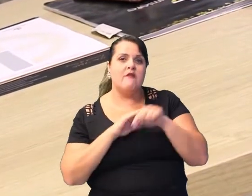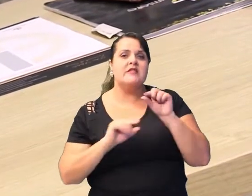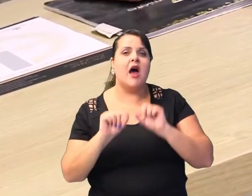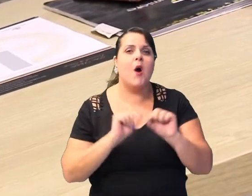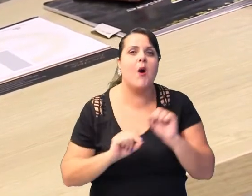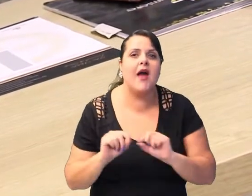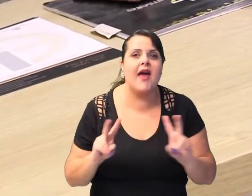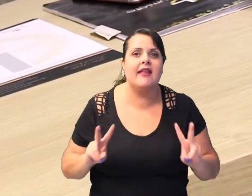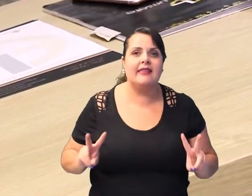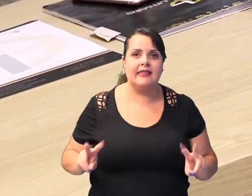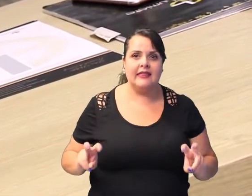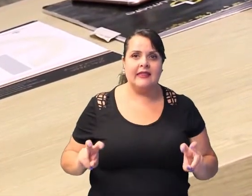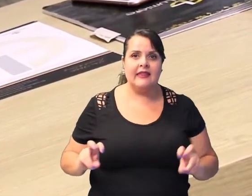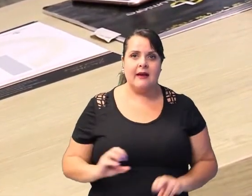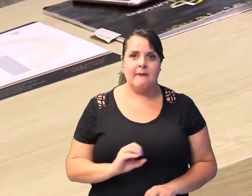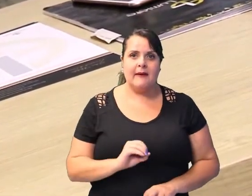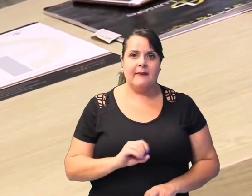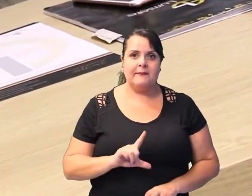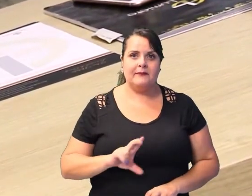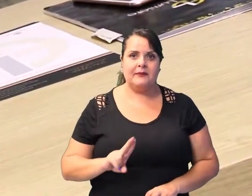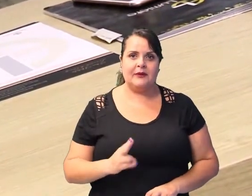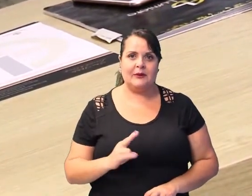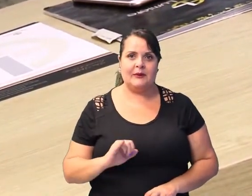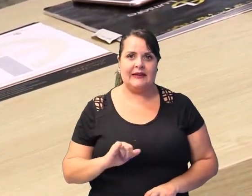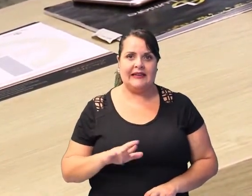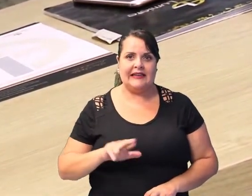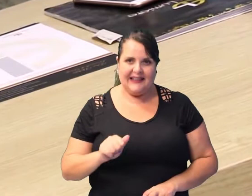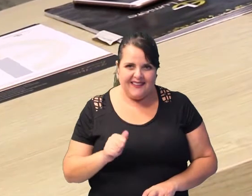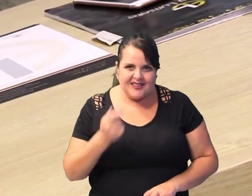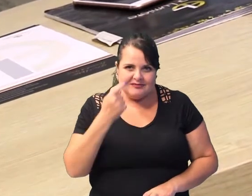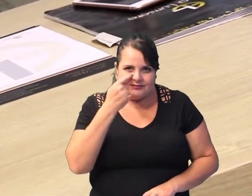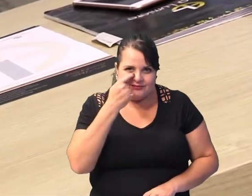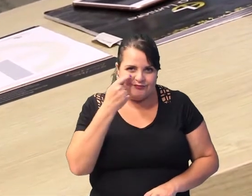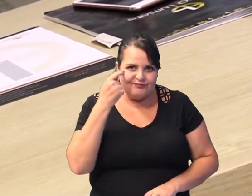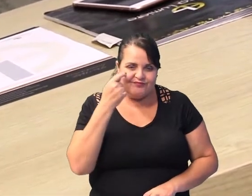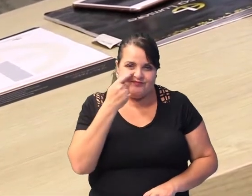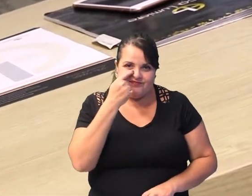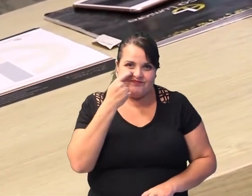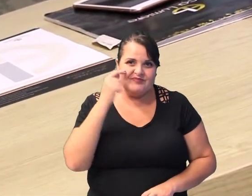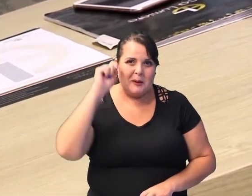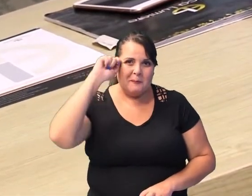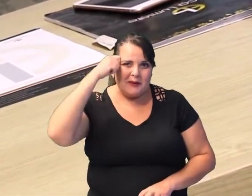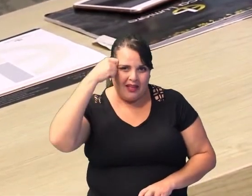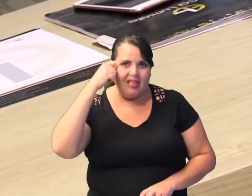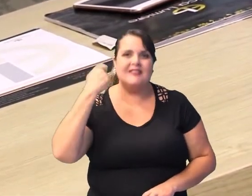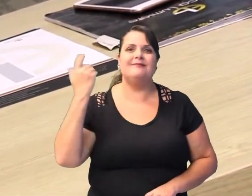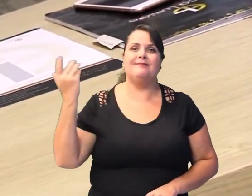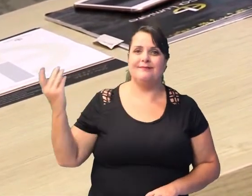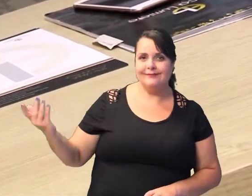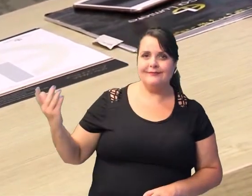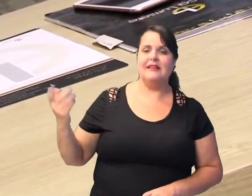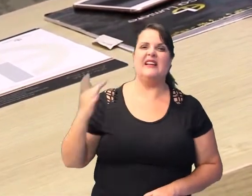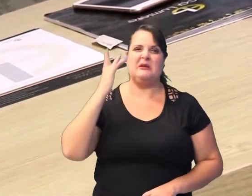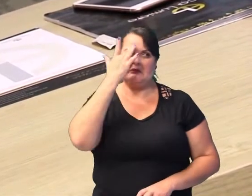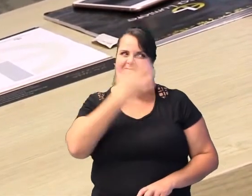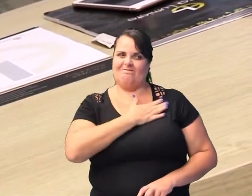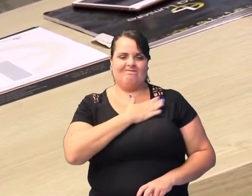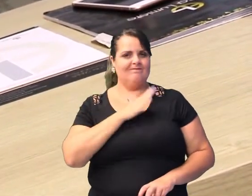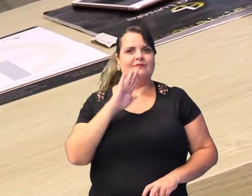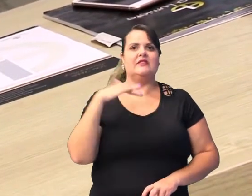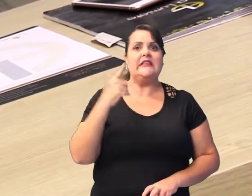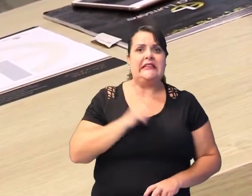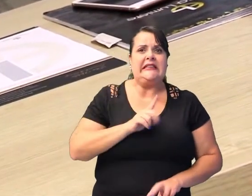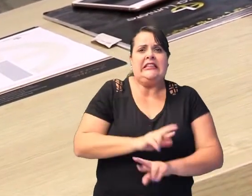pouco sobre colheitas quem nunca se sentiu incomodado com esse escurecimento aqui logo abaixo dos olhos não é